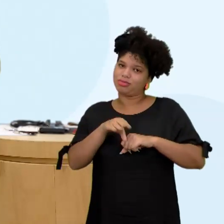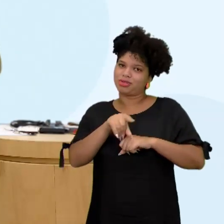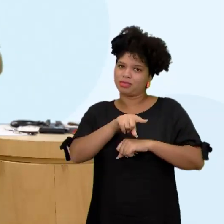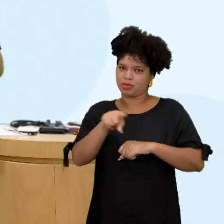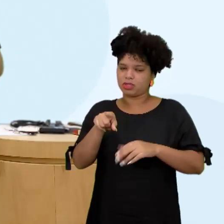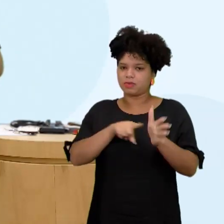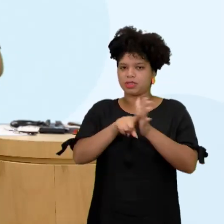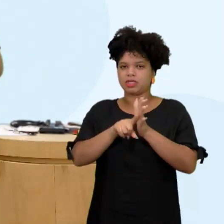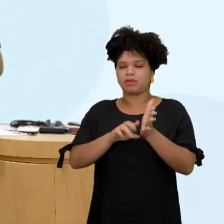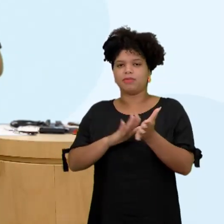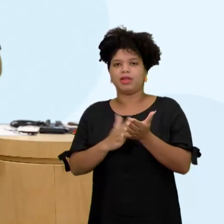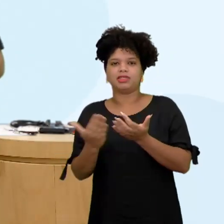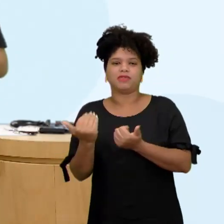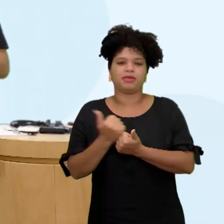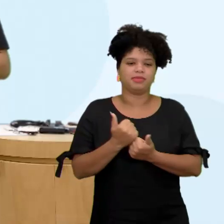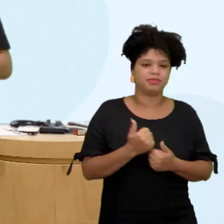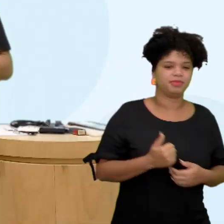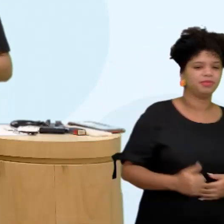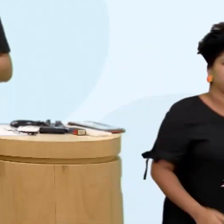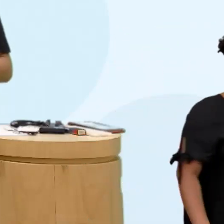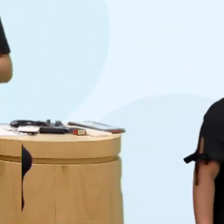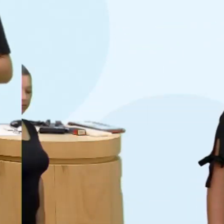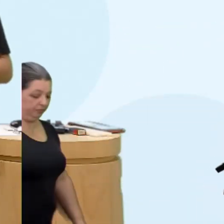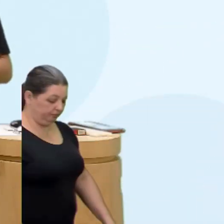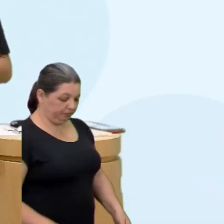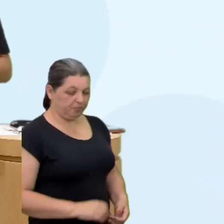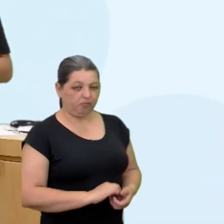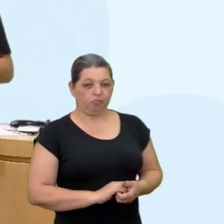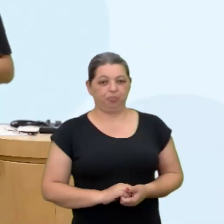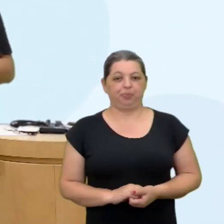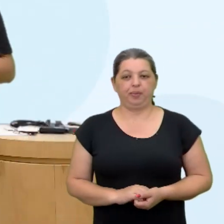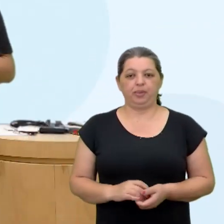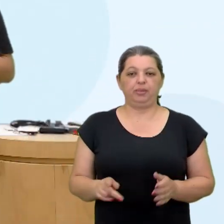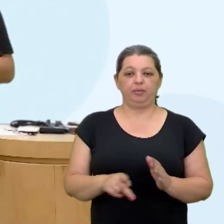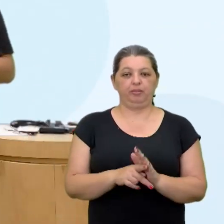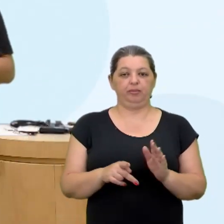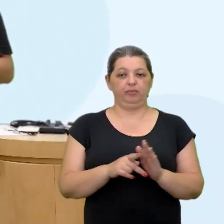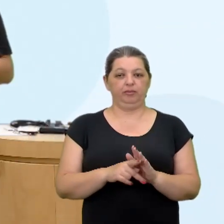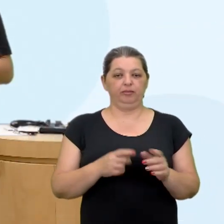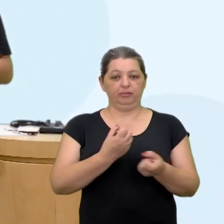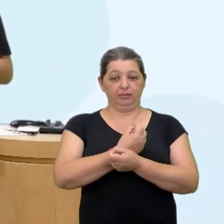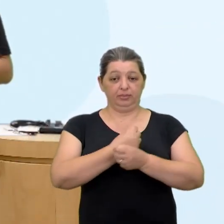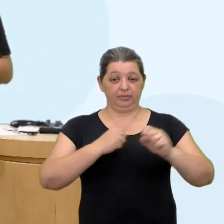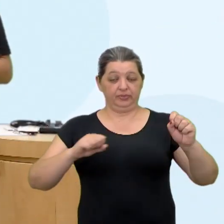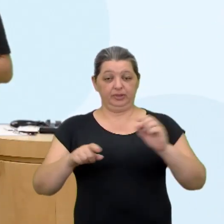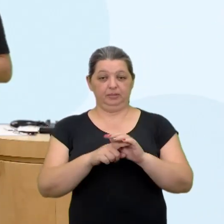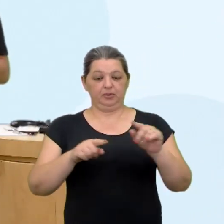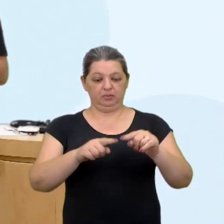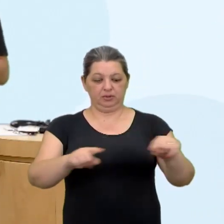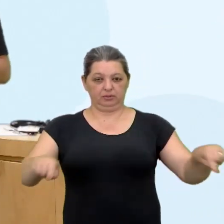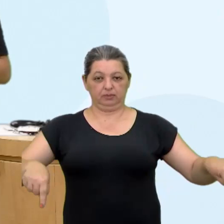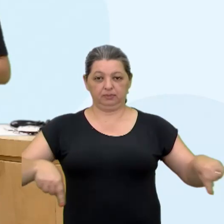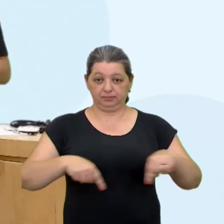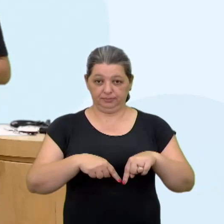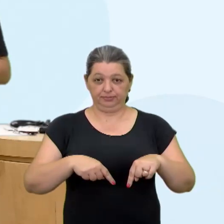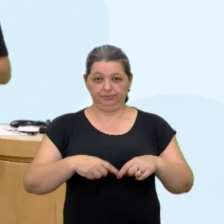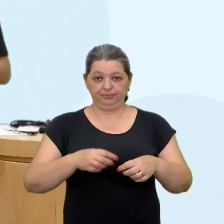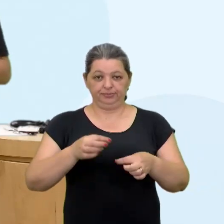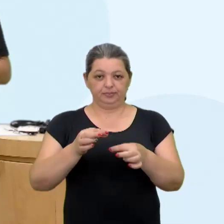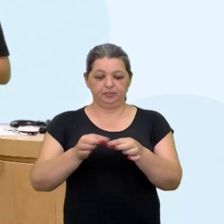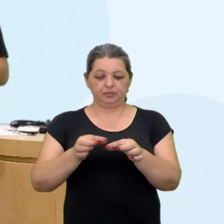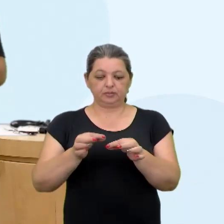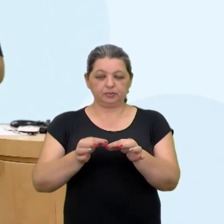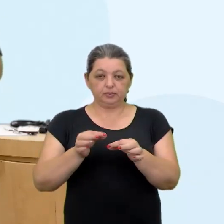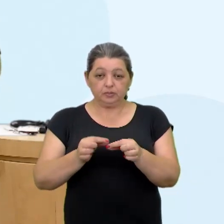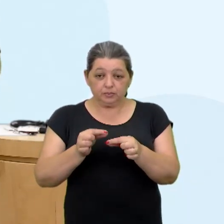Então, pra começar, temos a nossa placa Beautiful de Arduino. Primeira coisa, vemos que